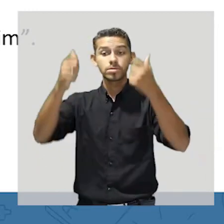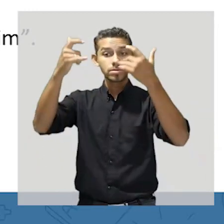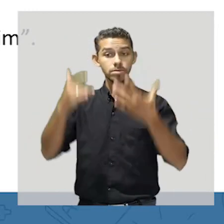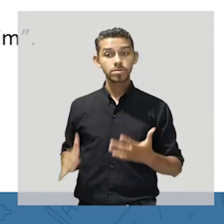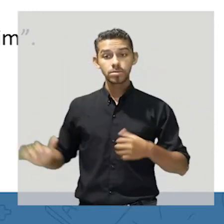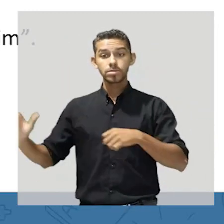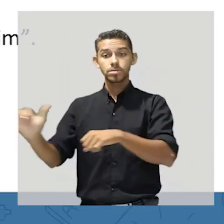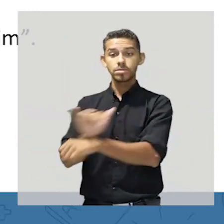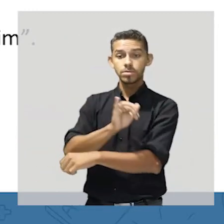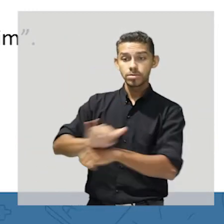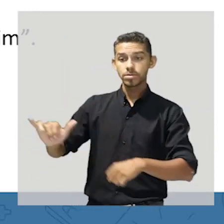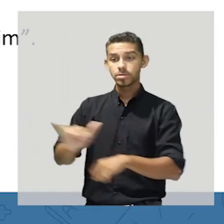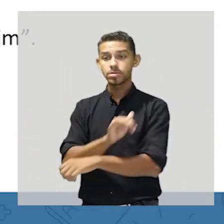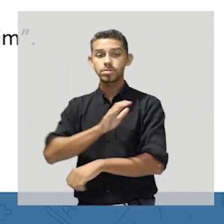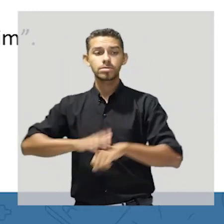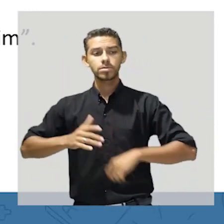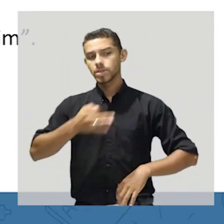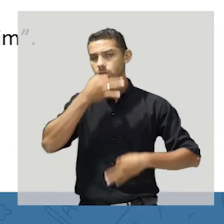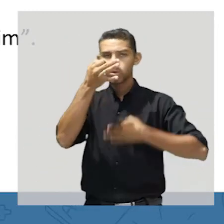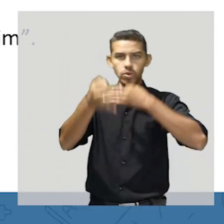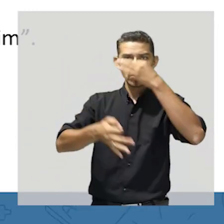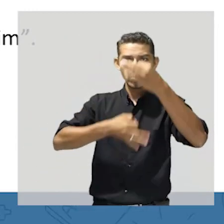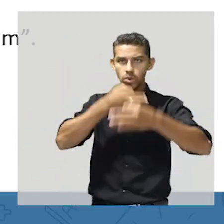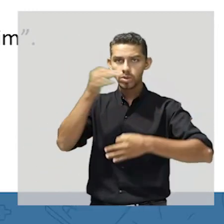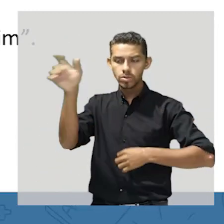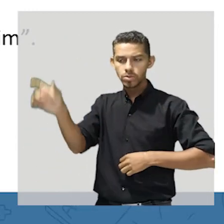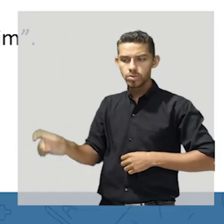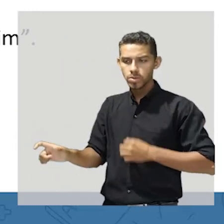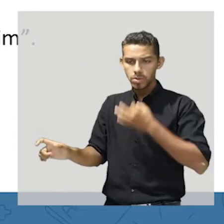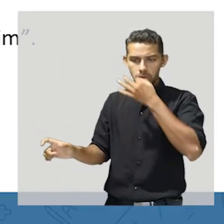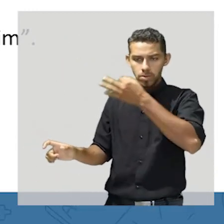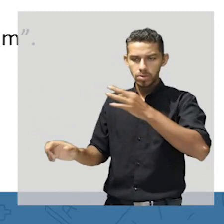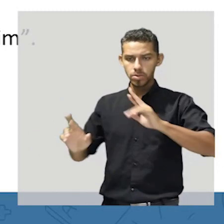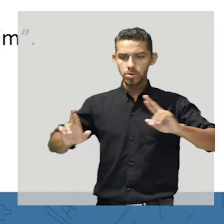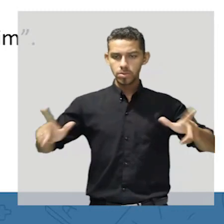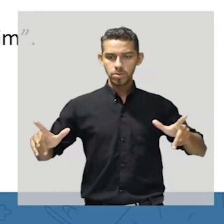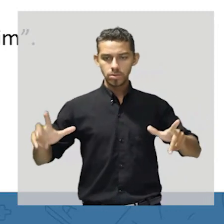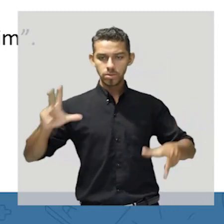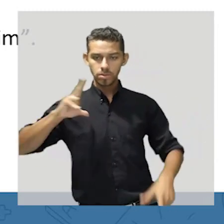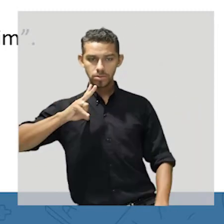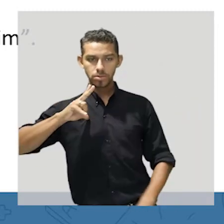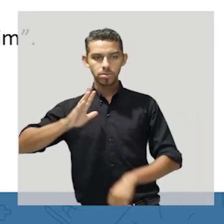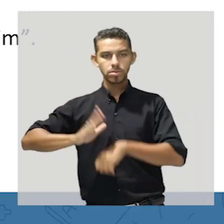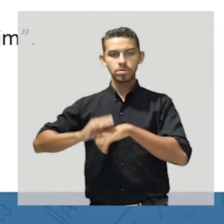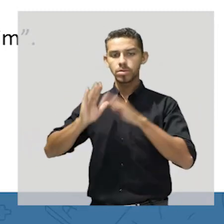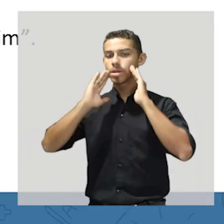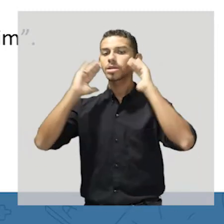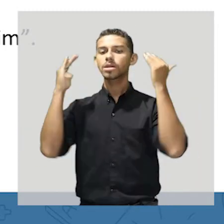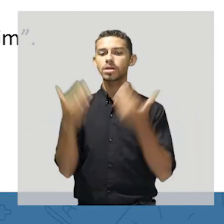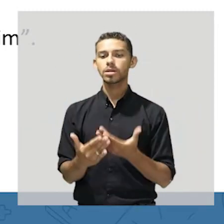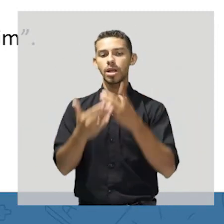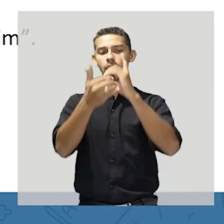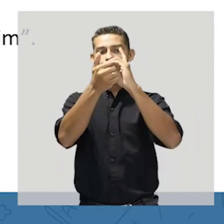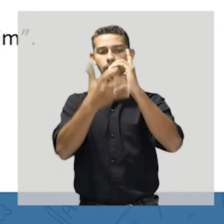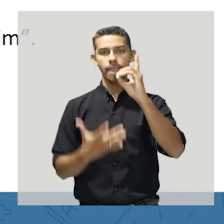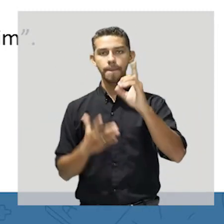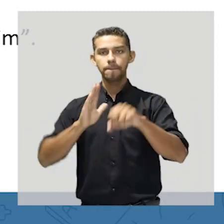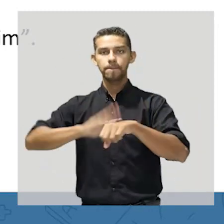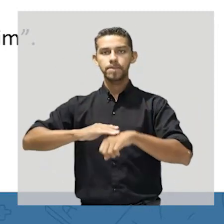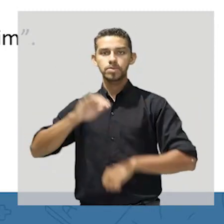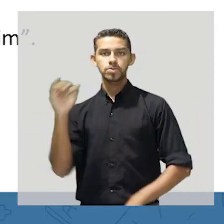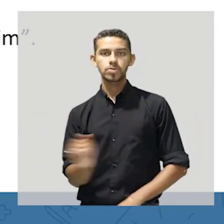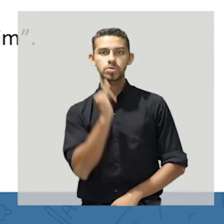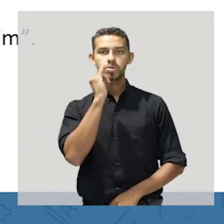pontos de vista individualizados ou dar enfoque explicativo a um dado que julga importante